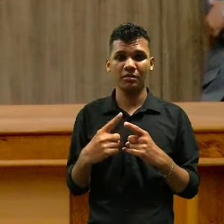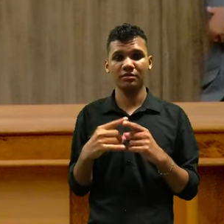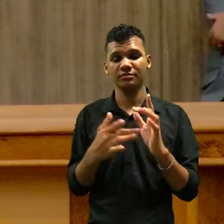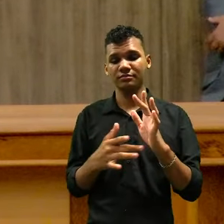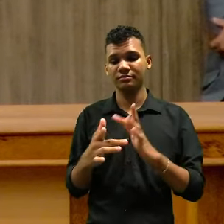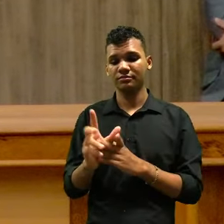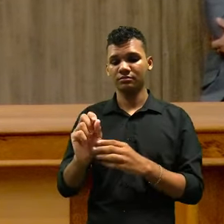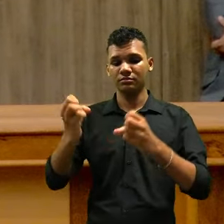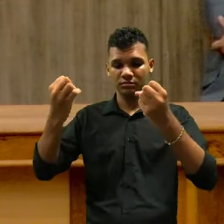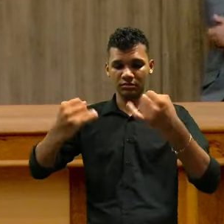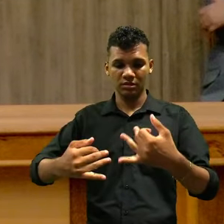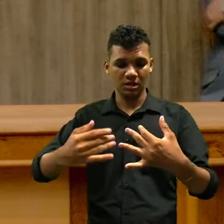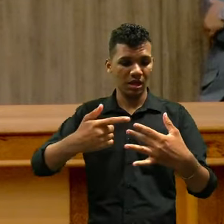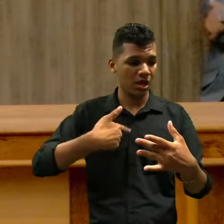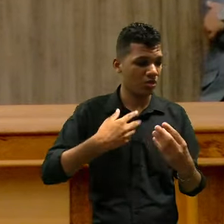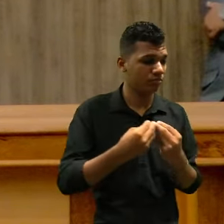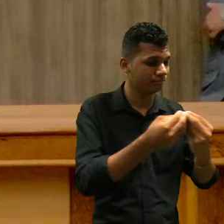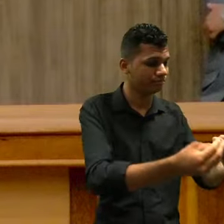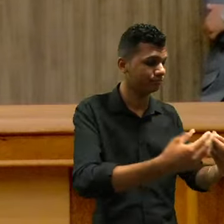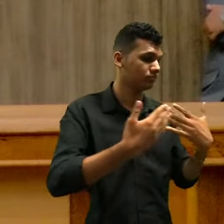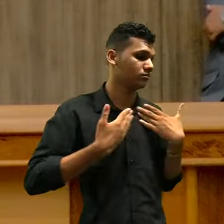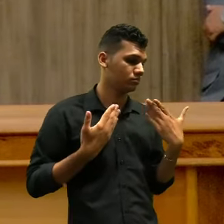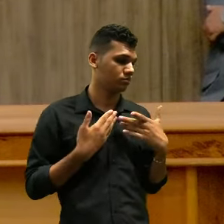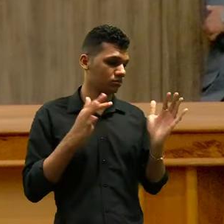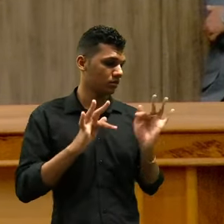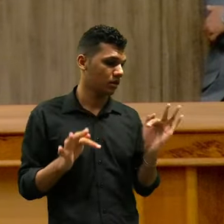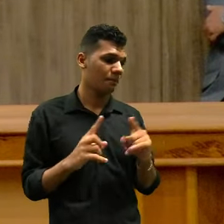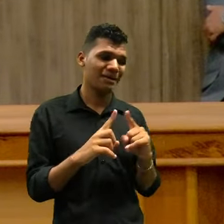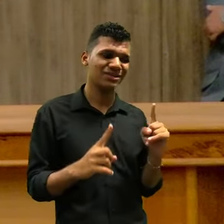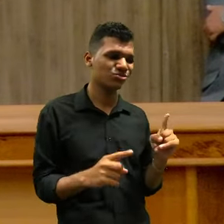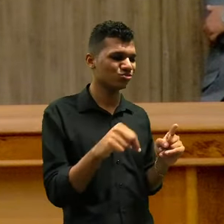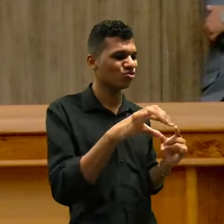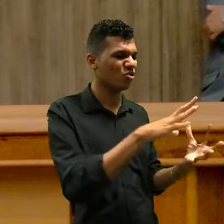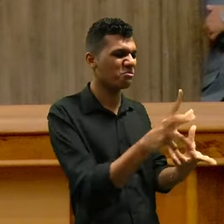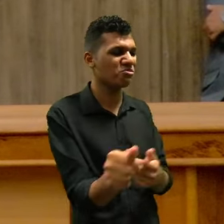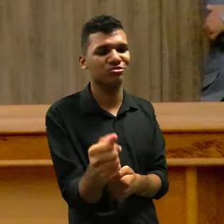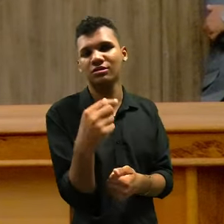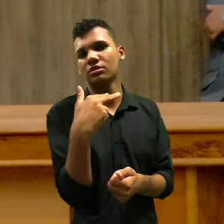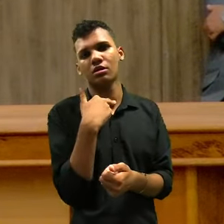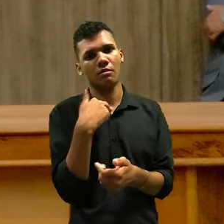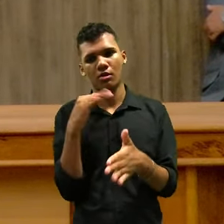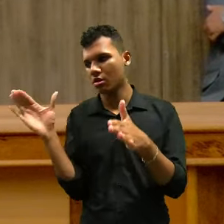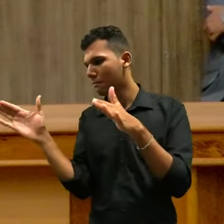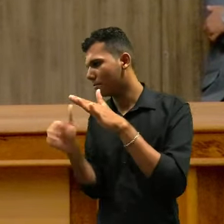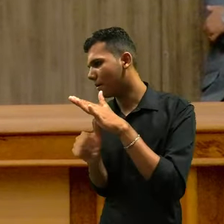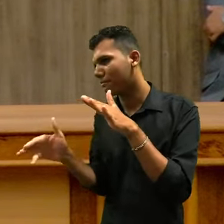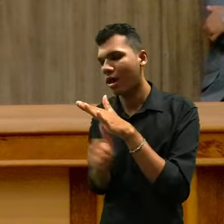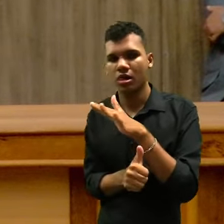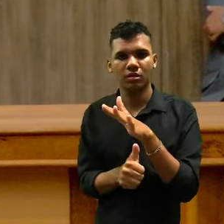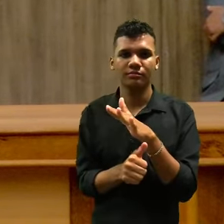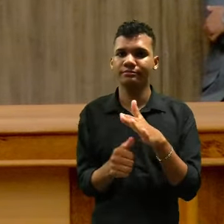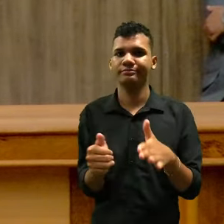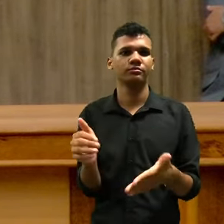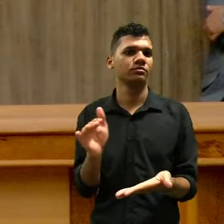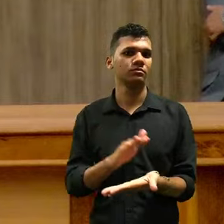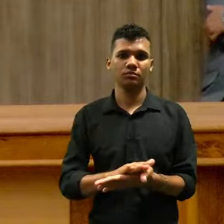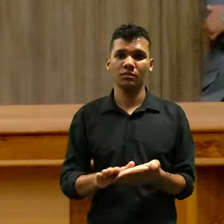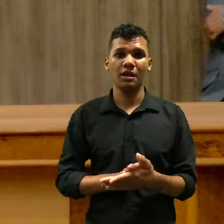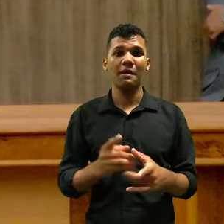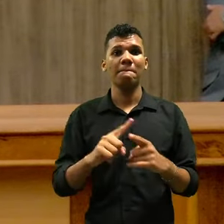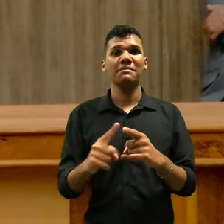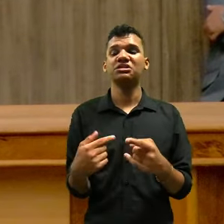vou dar gozo para vocês e o mundo não poderá tirar eu quero ver